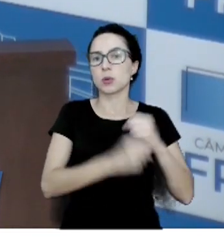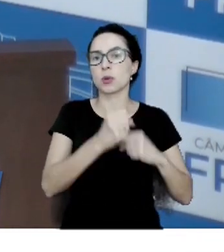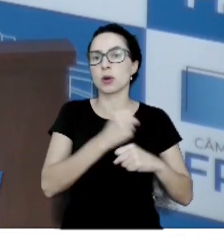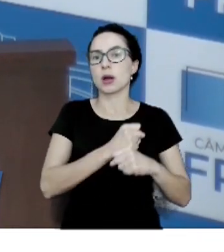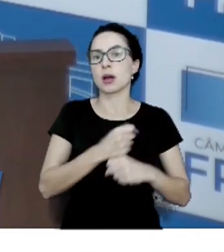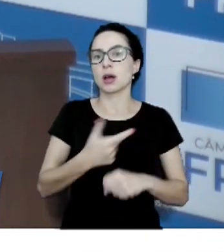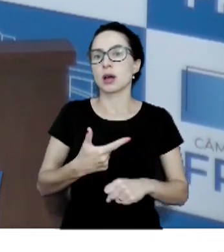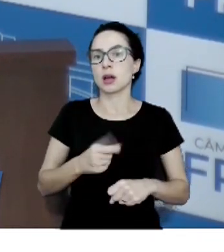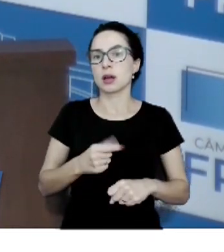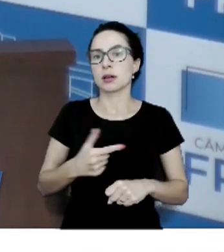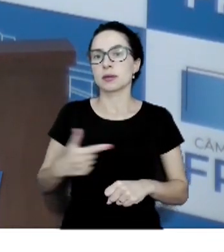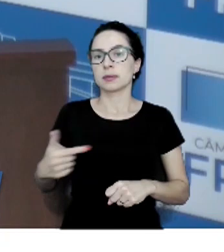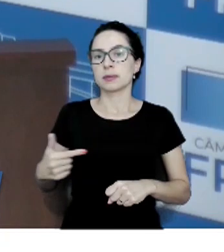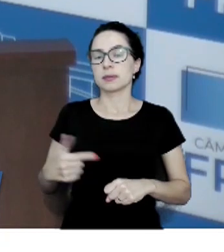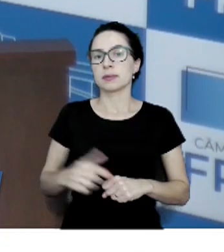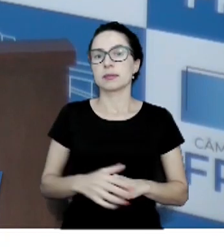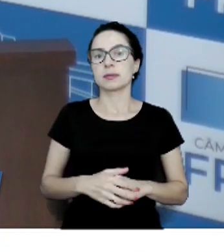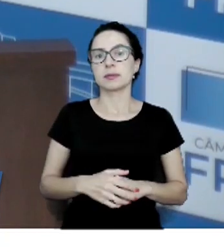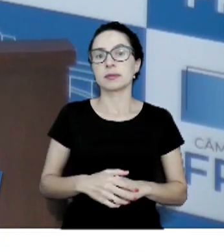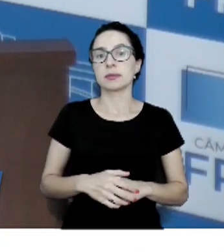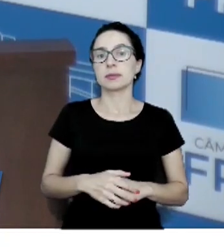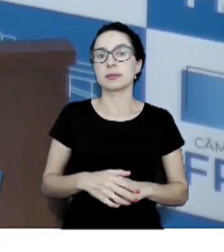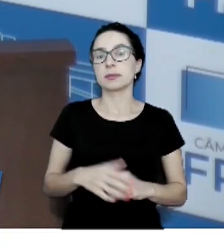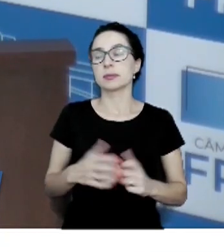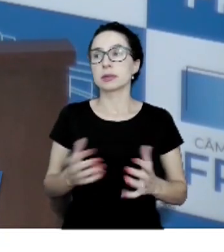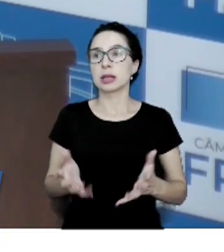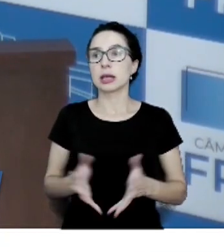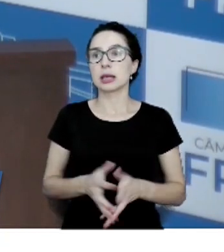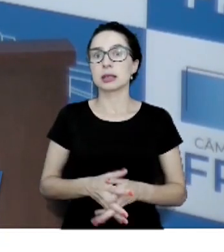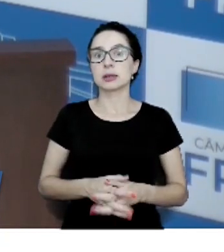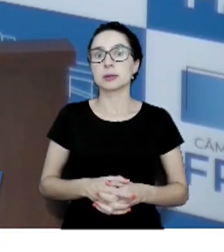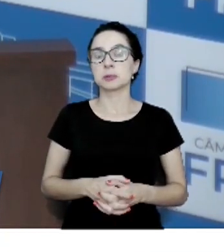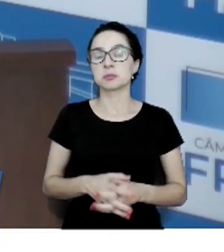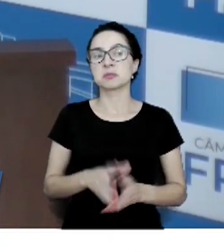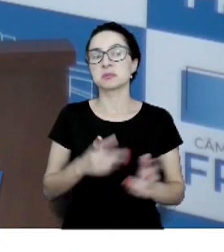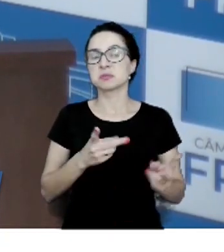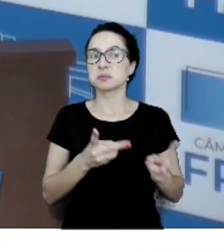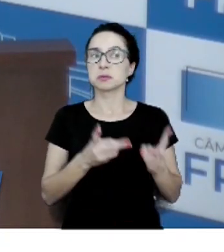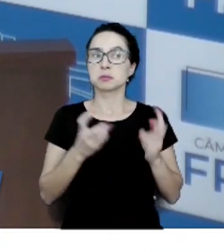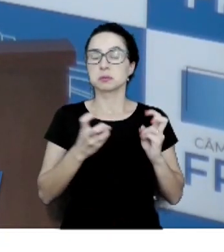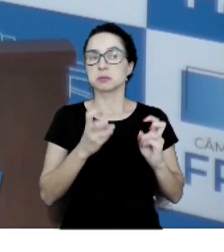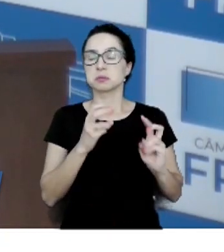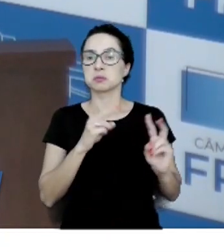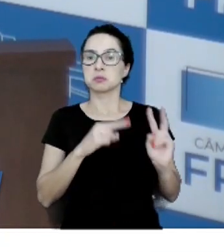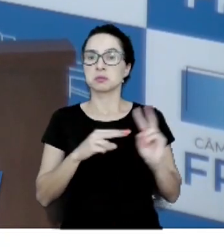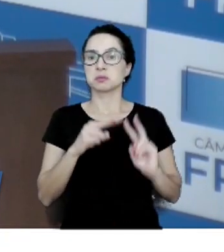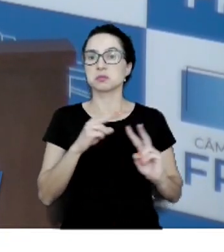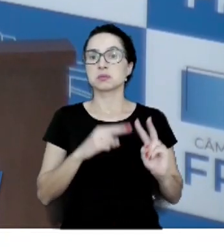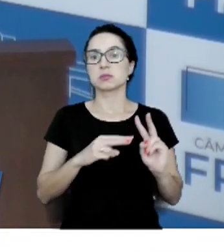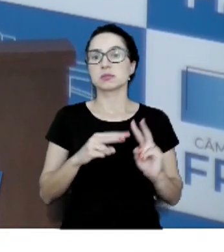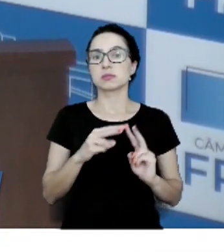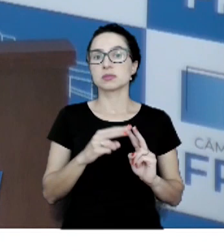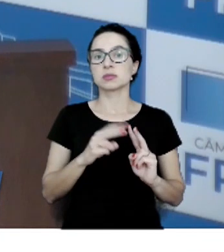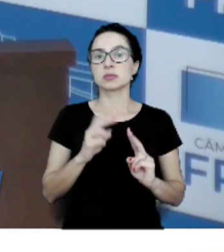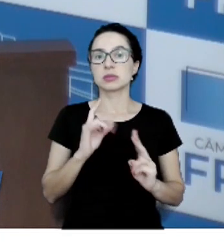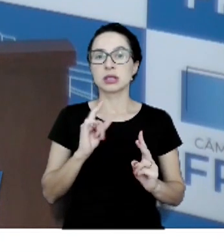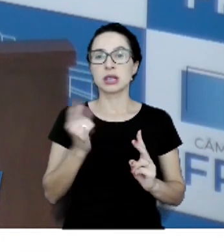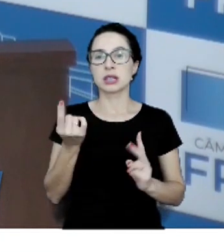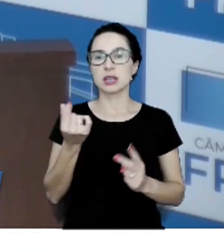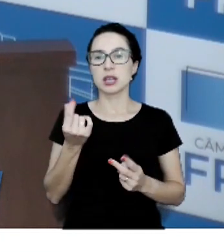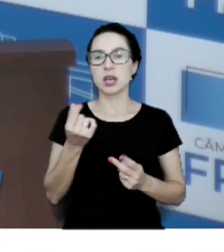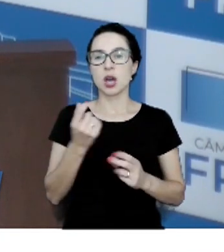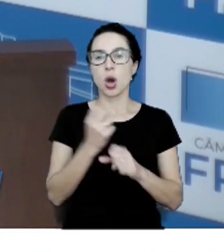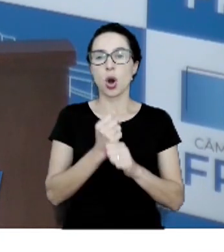2022. E aí a gente observa, na execução orçamentária,